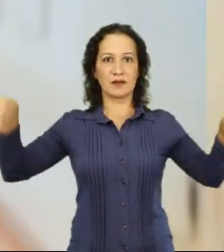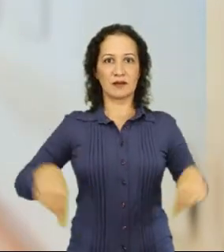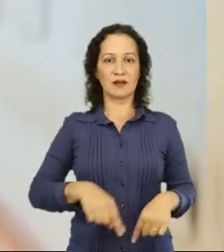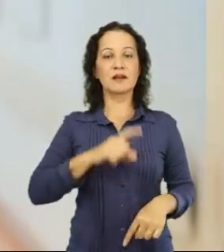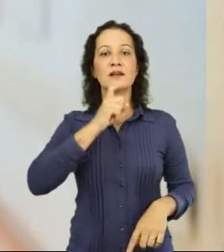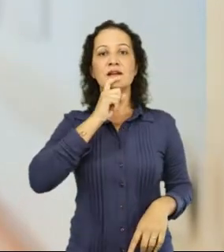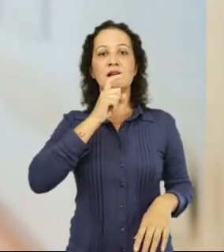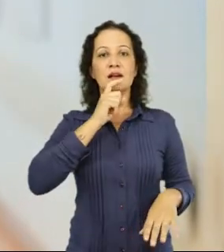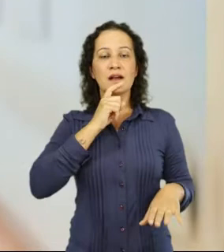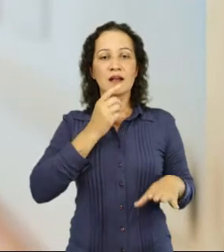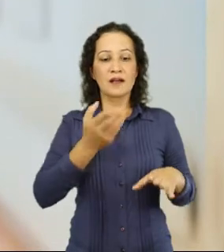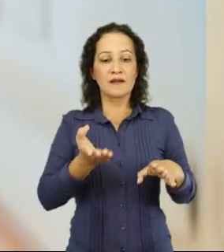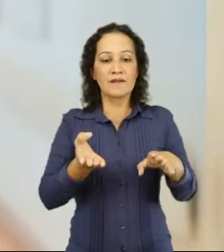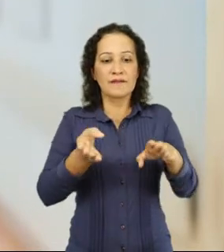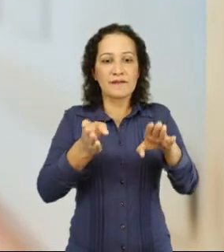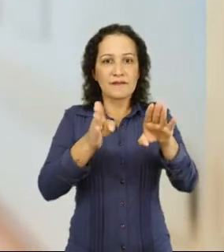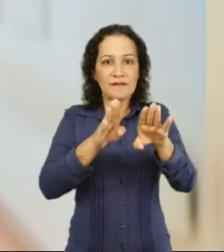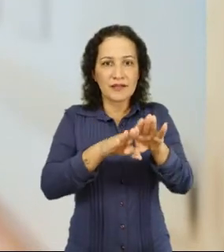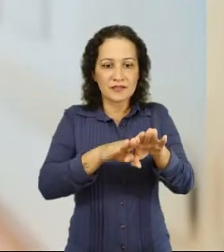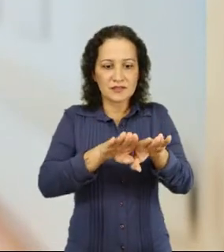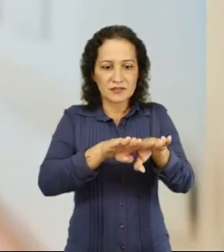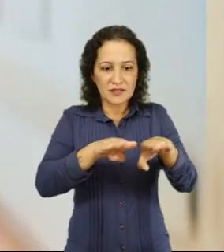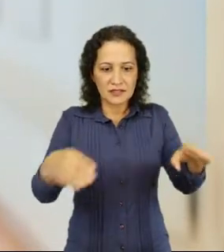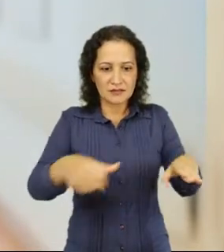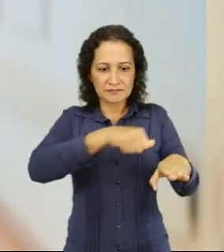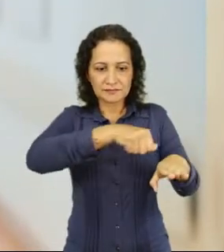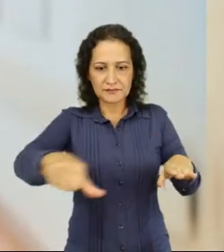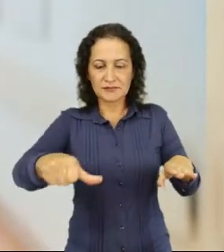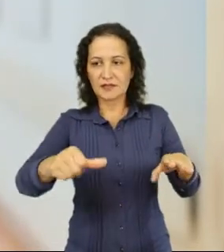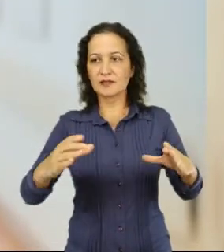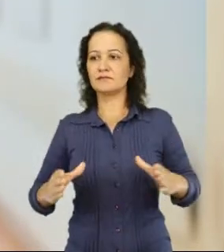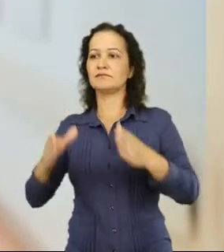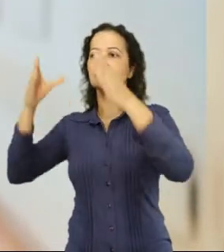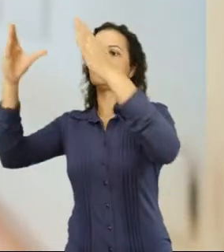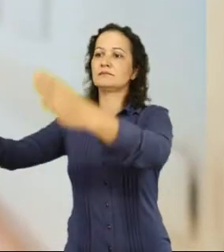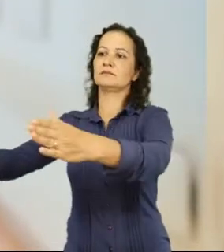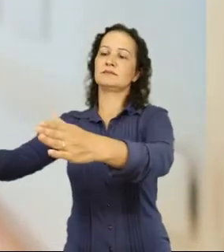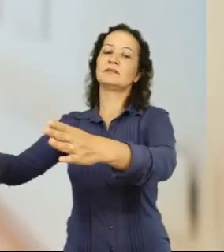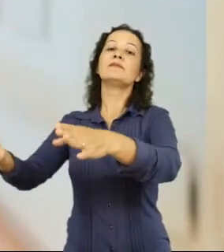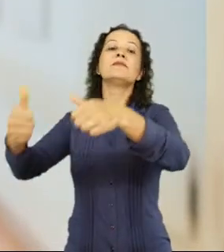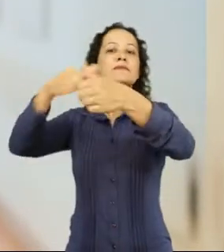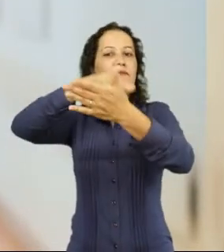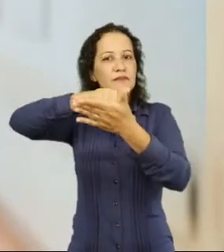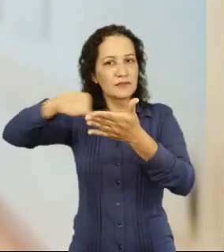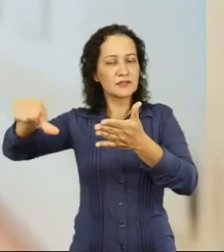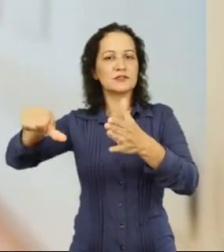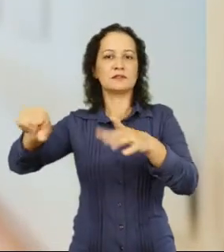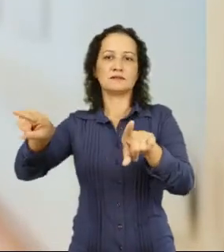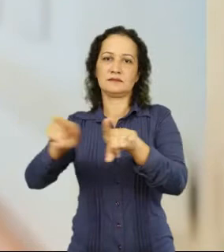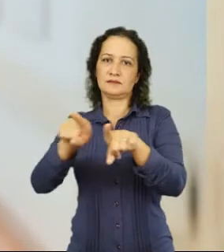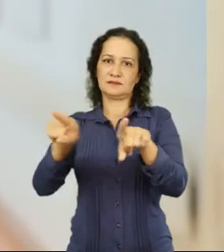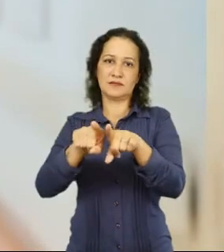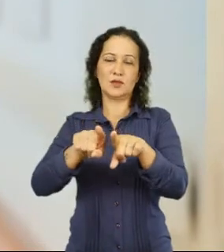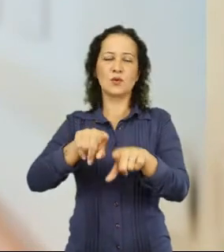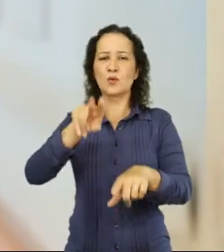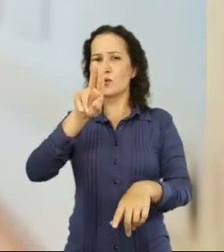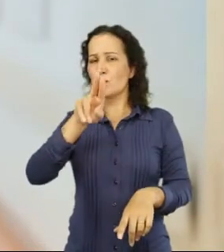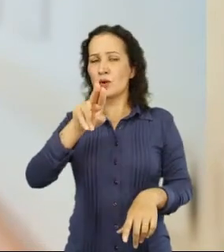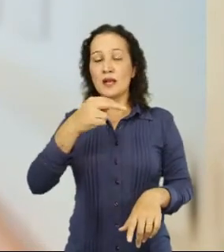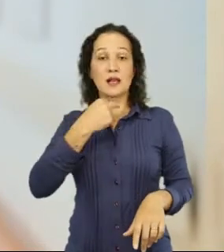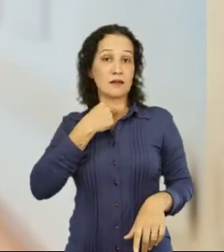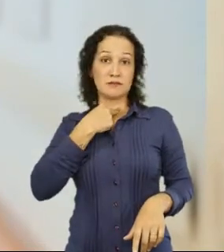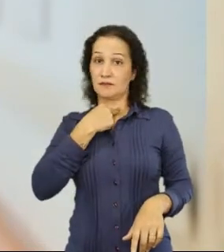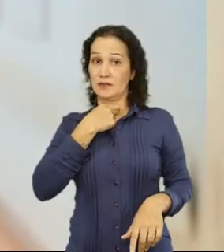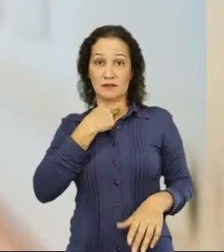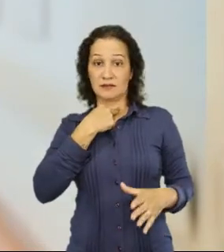caixa térmica, tampada, lacrada, deve-se chegar na unidade da mesma forma. Lembrando que o transporte nunca